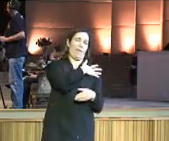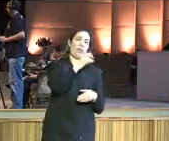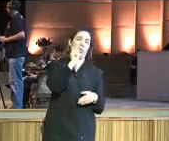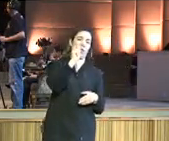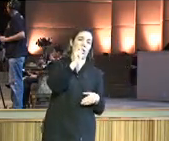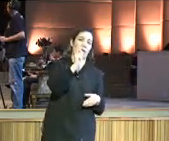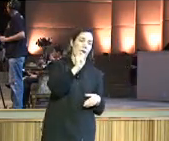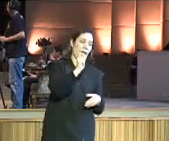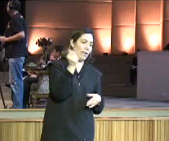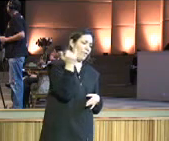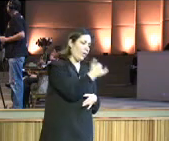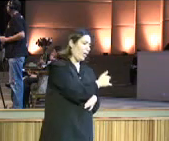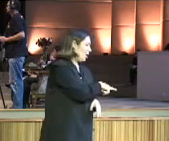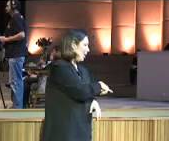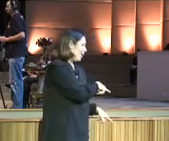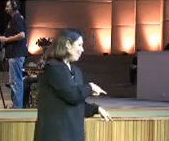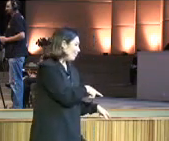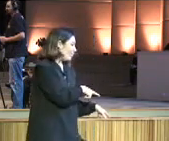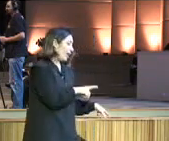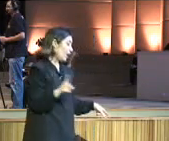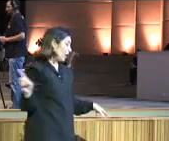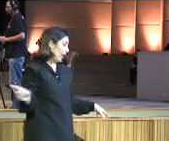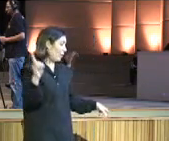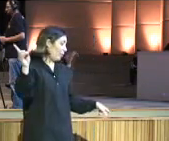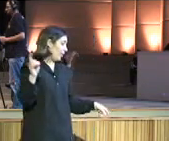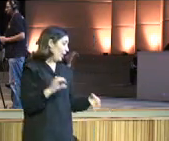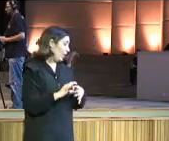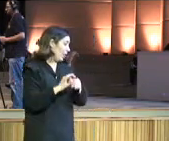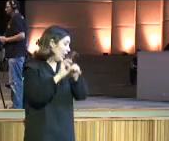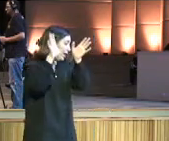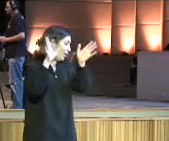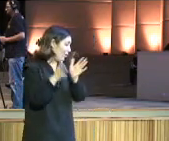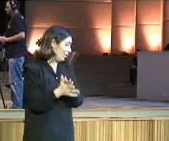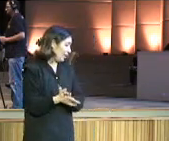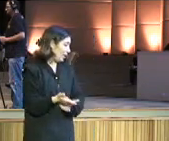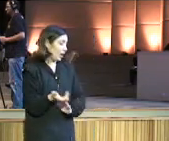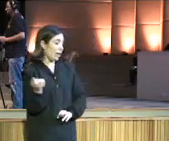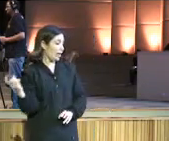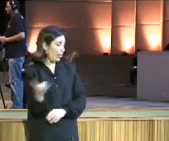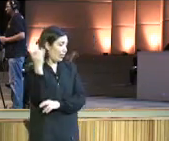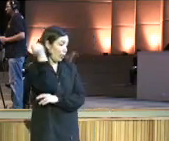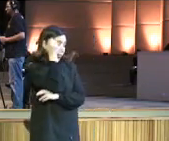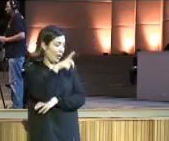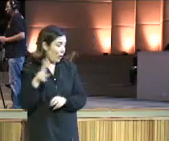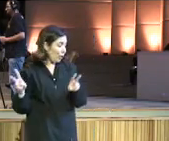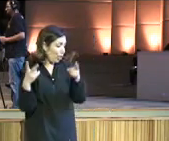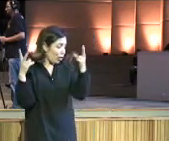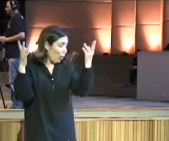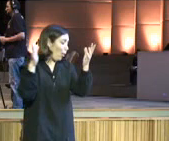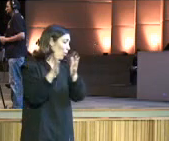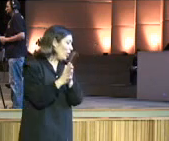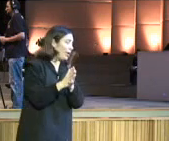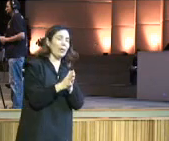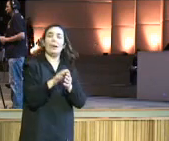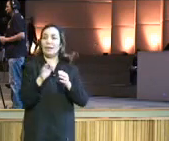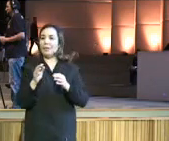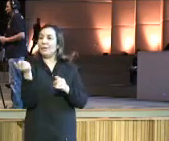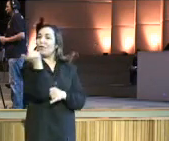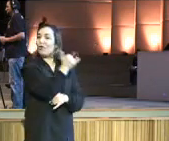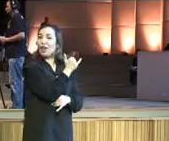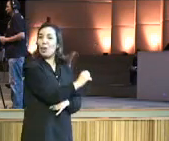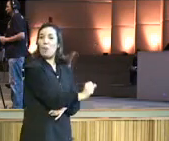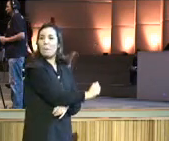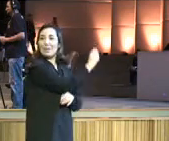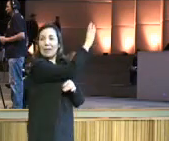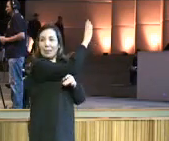pedacinho muito pequenininho de esperança, de que o Deus que prometeu que não